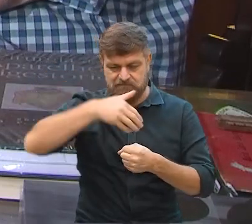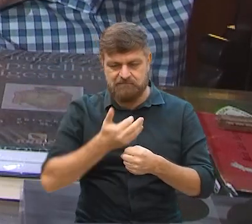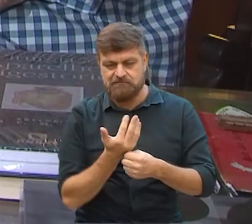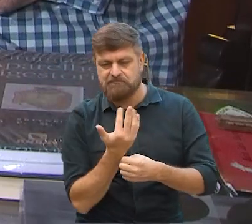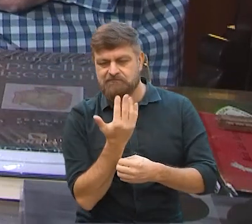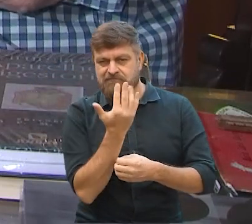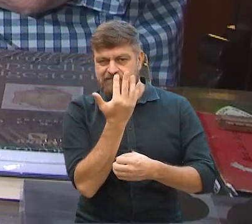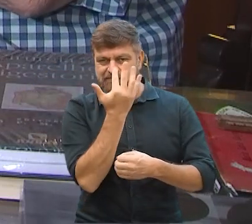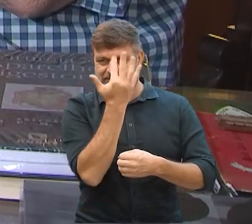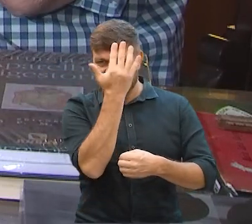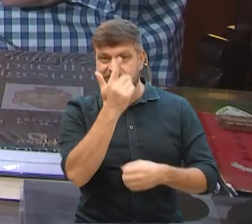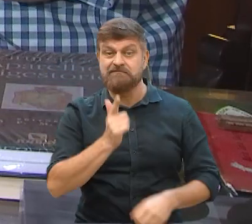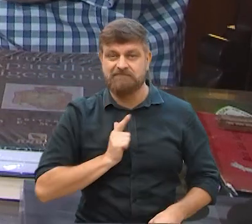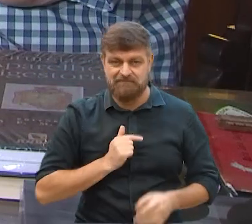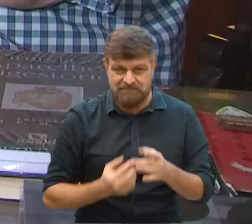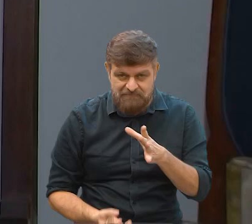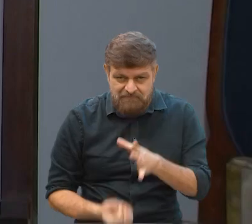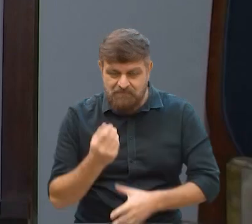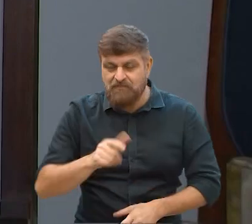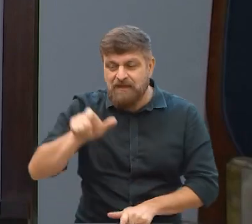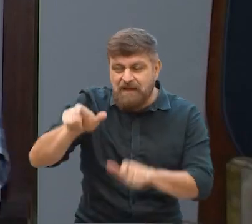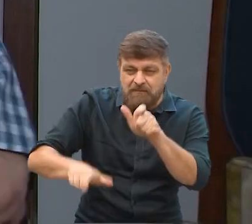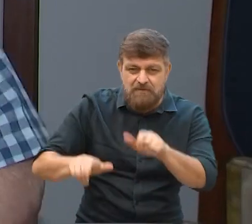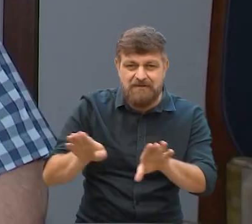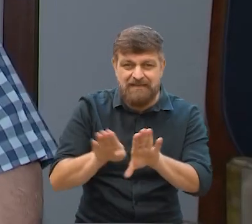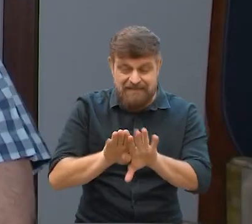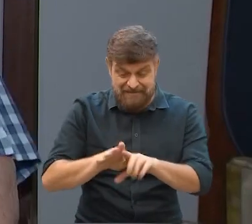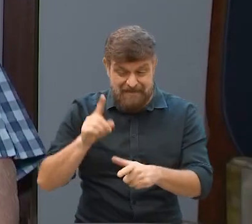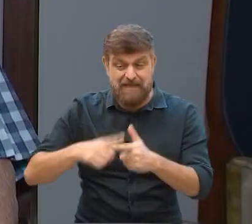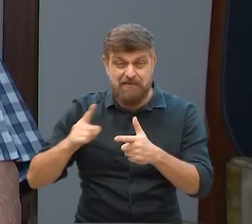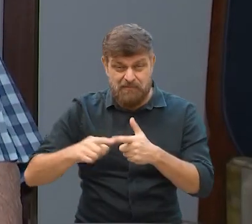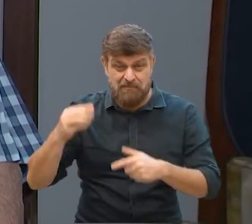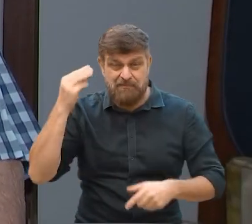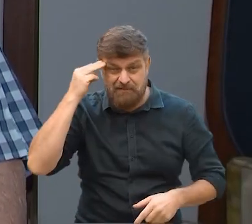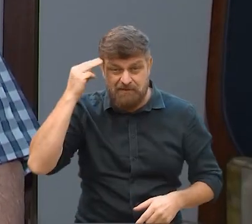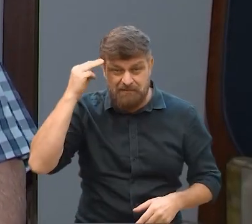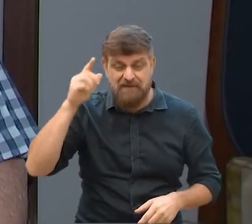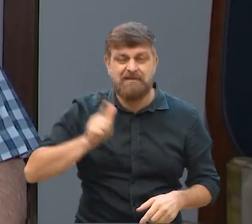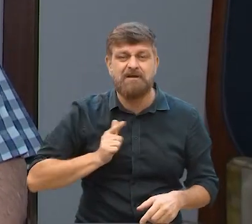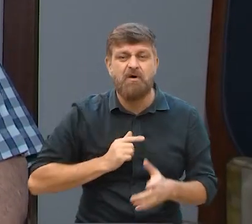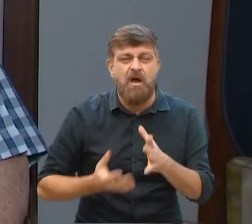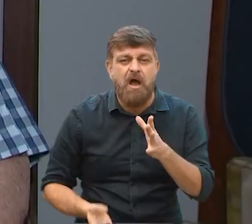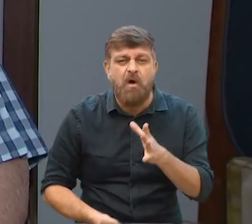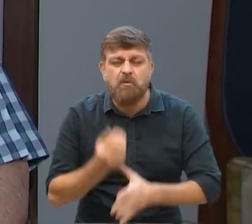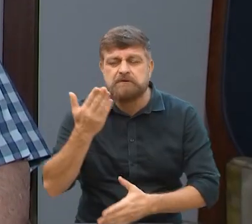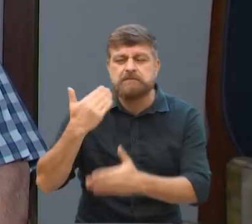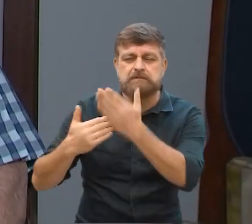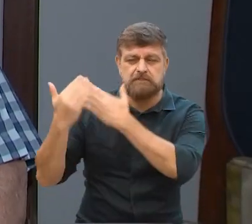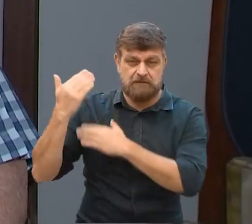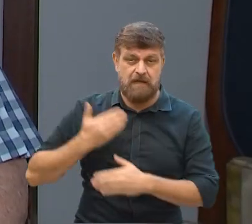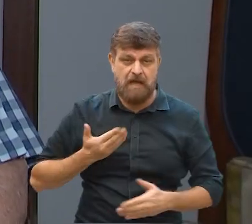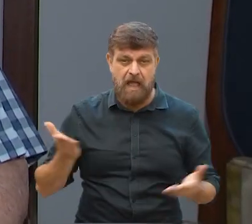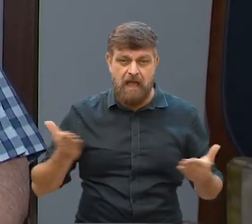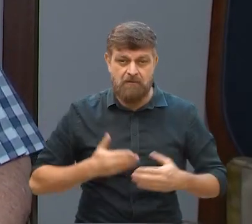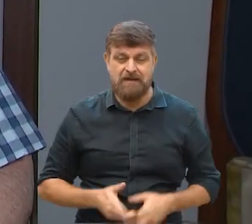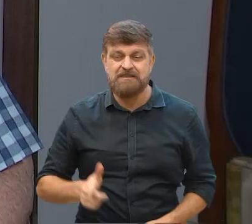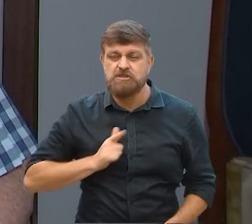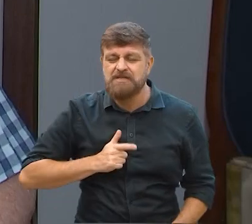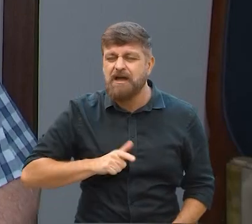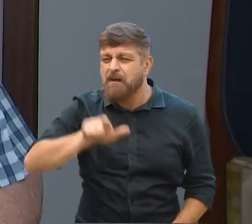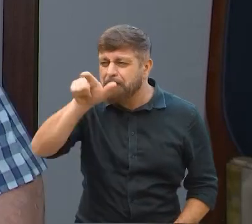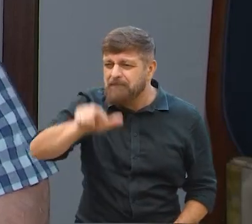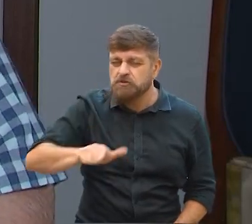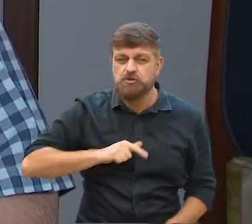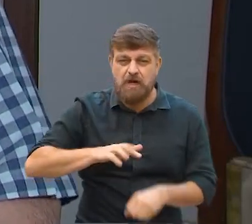é irregular, dá muitas vezes em pessoas com algum problema psicológico, e dava muito, eu digo dava porque está acabando a doença